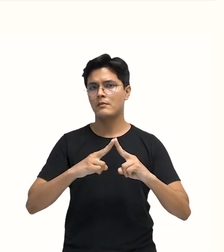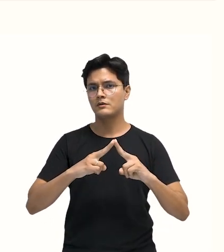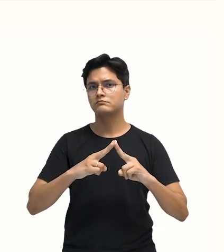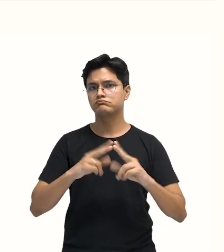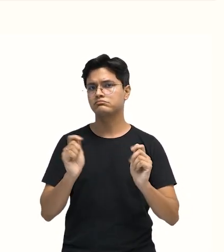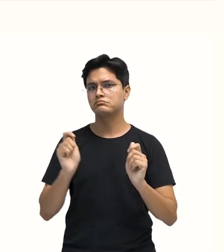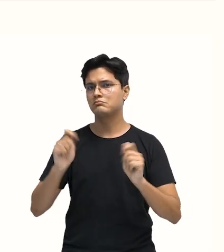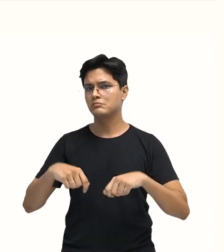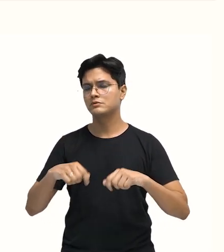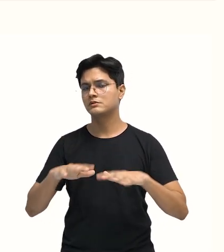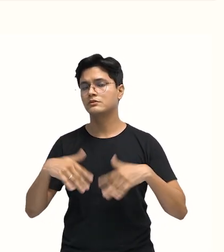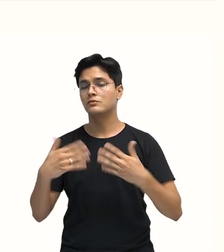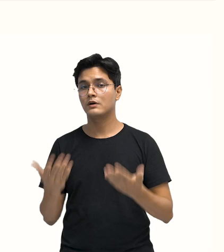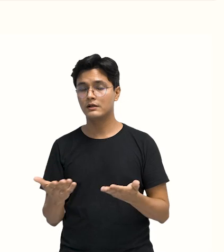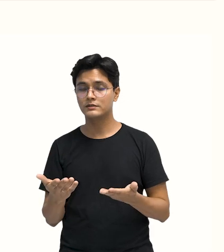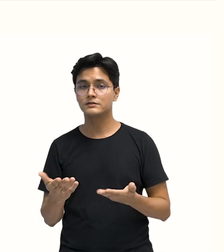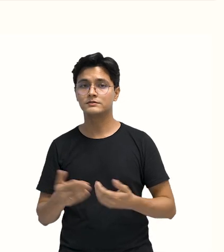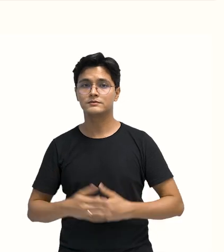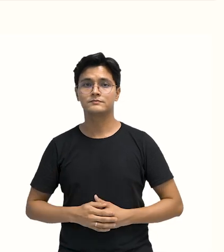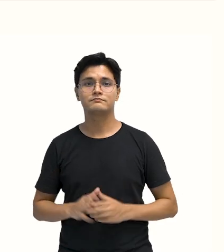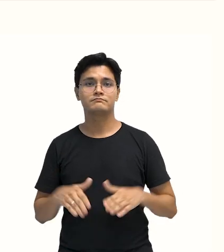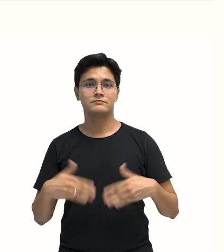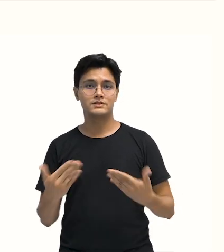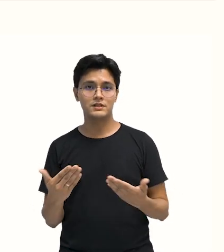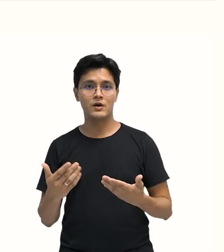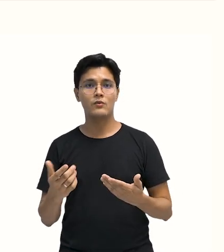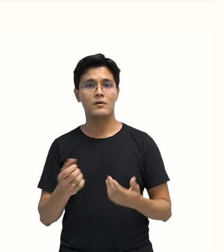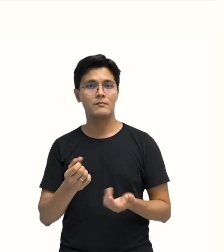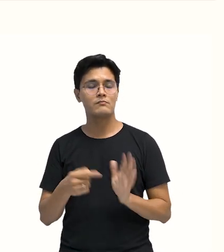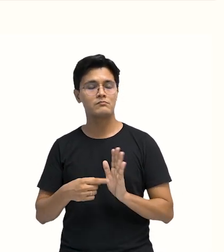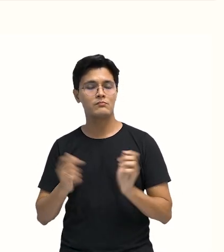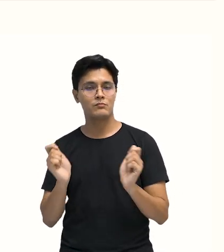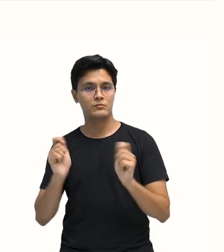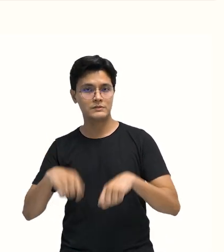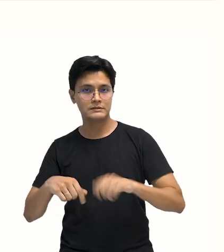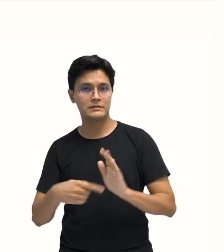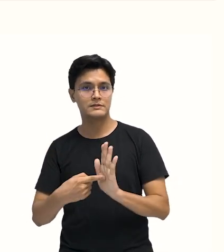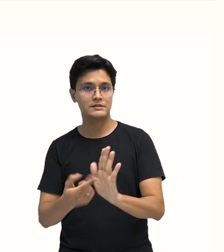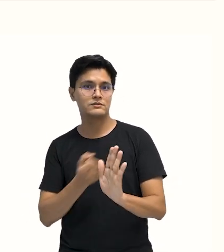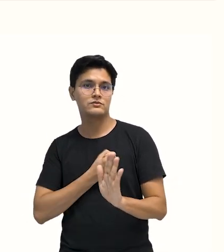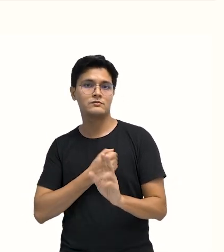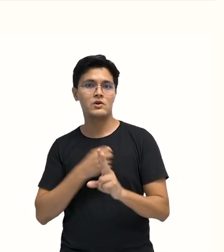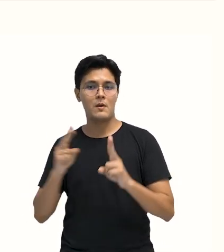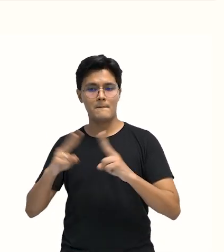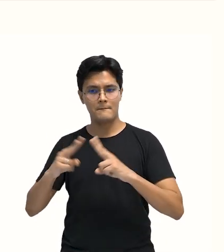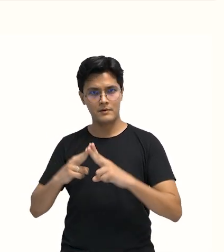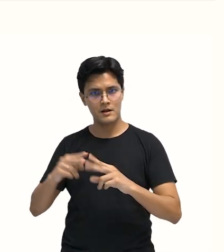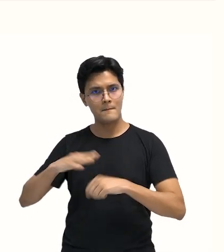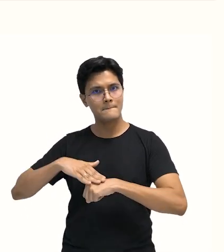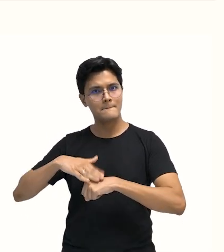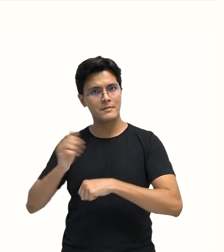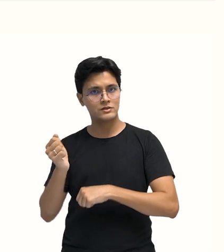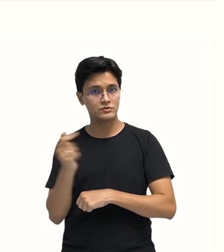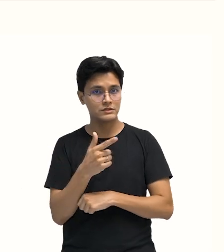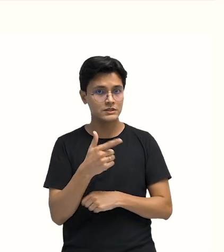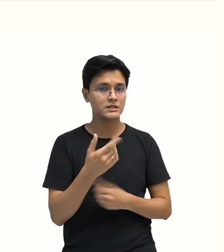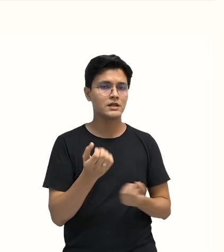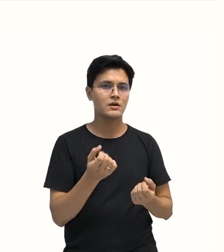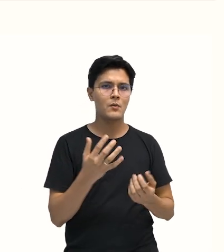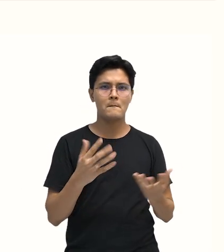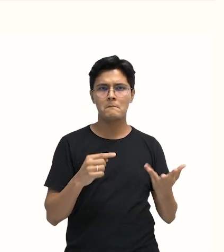número par já será bem maior do que a chance de sair somente o número 4, por